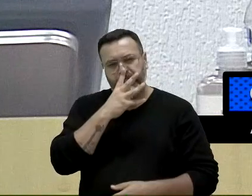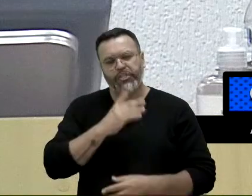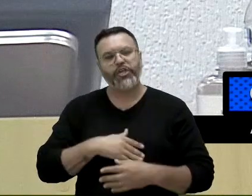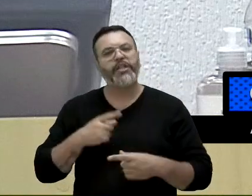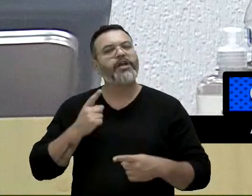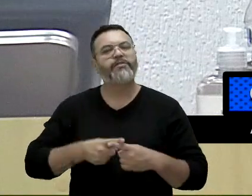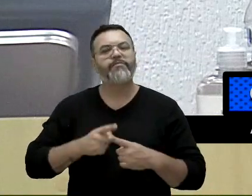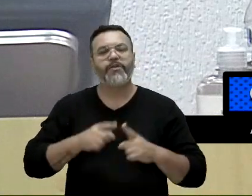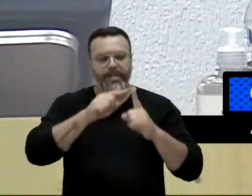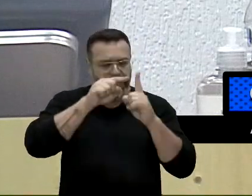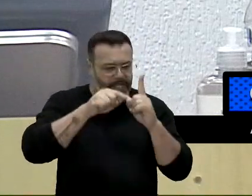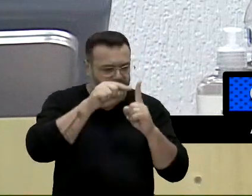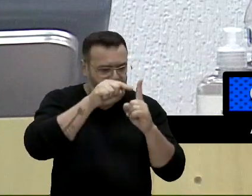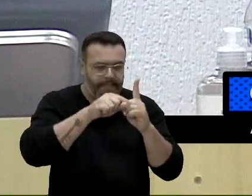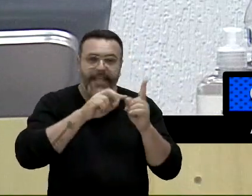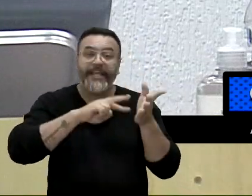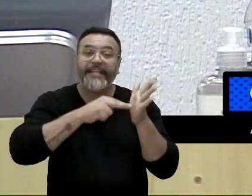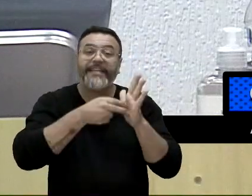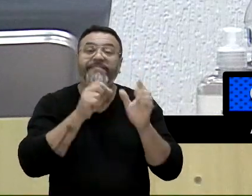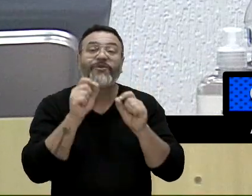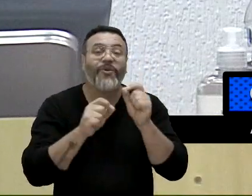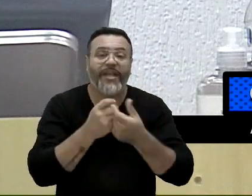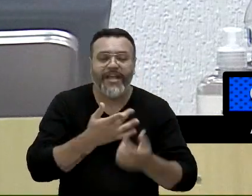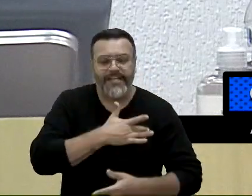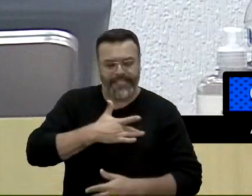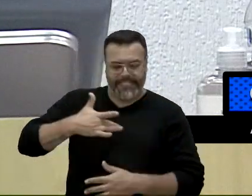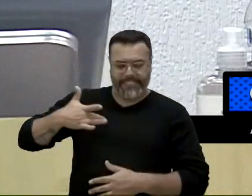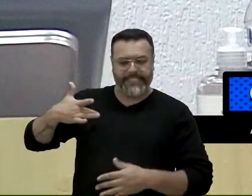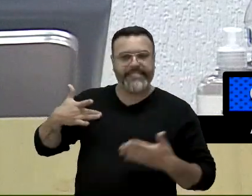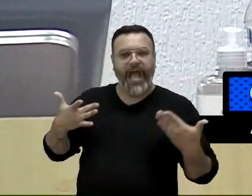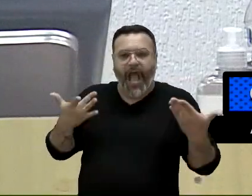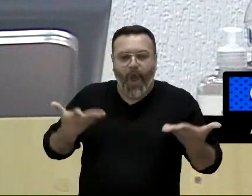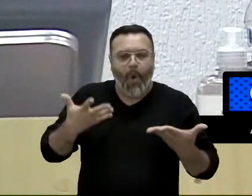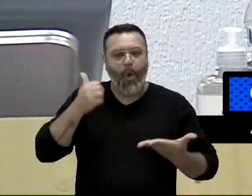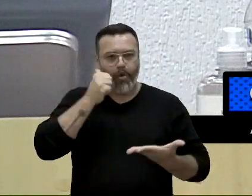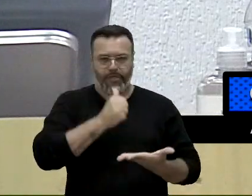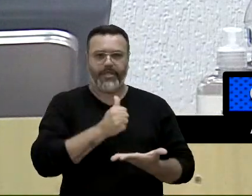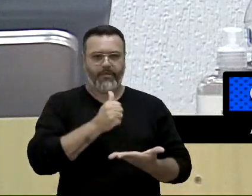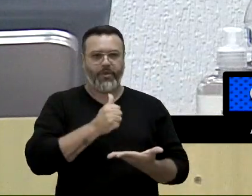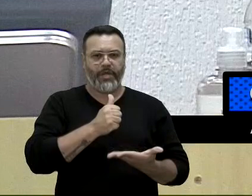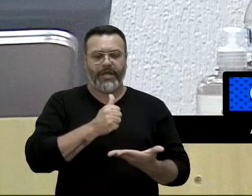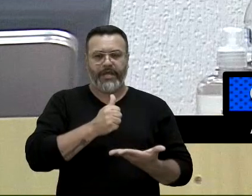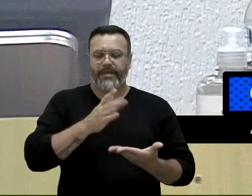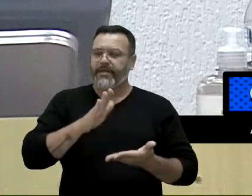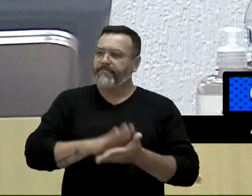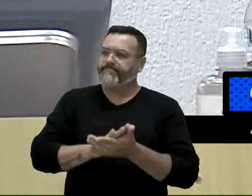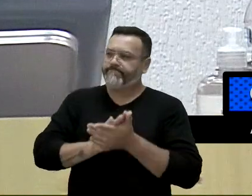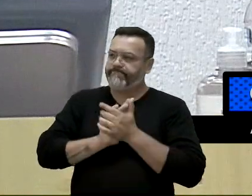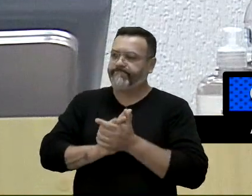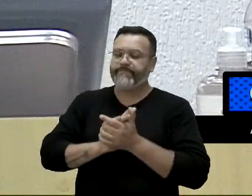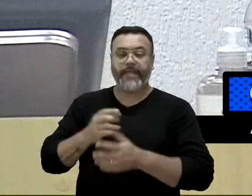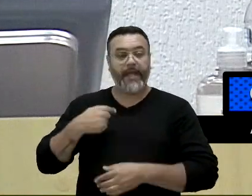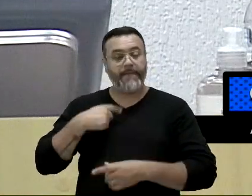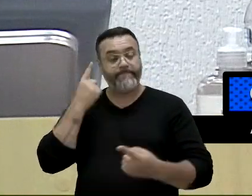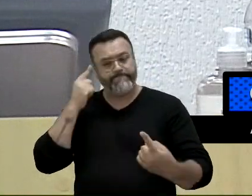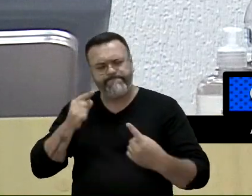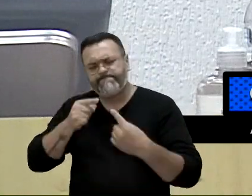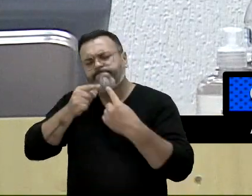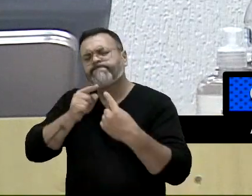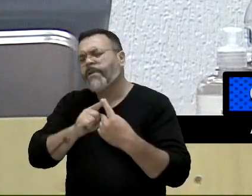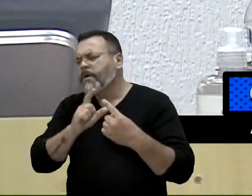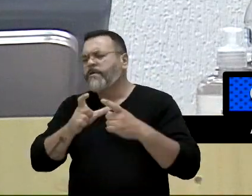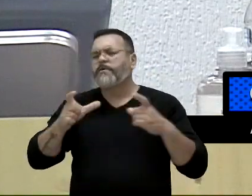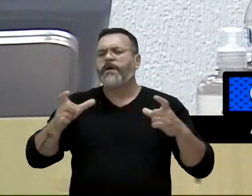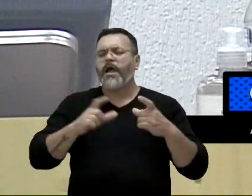saúde. Eu pude comprovar o que eu subi de morro grávida. Mas, para mim, foi um grande desafio, né? Como é que eu vou lidar? Será que eu vou ter um filho